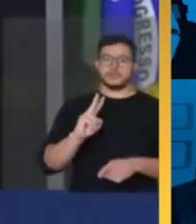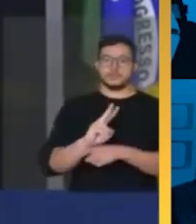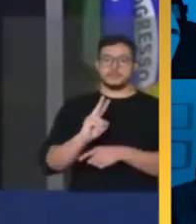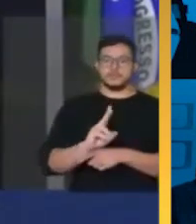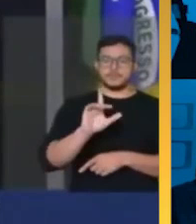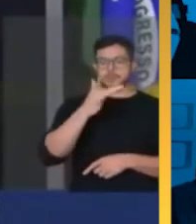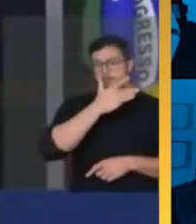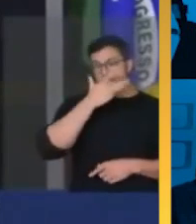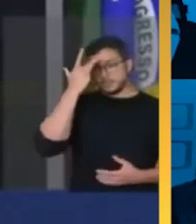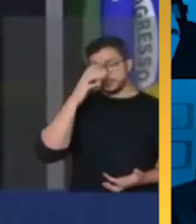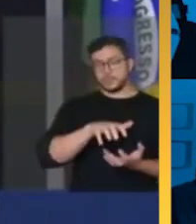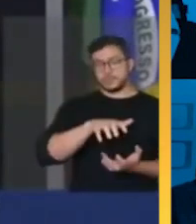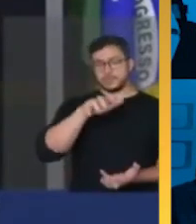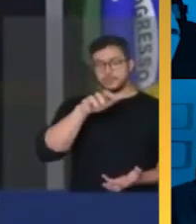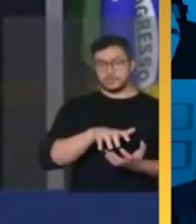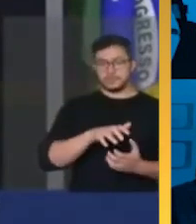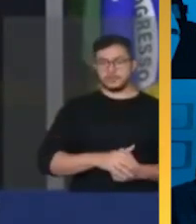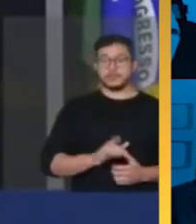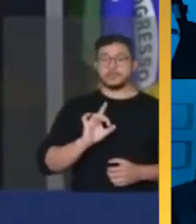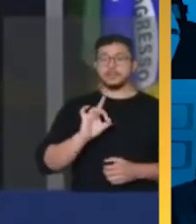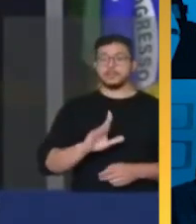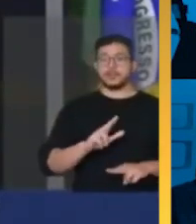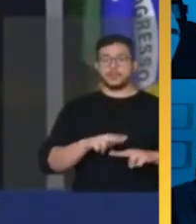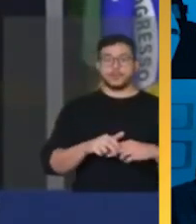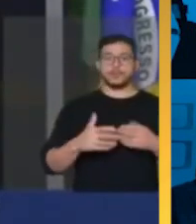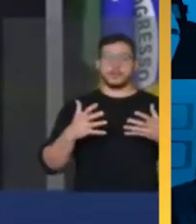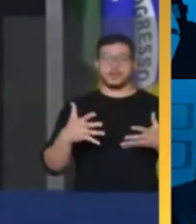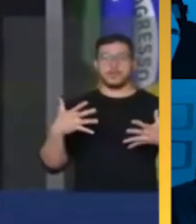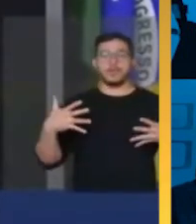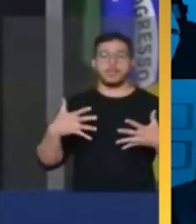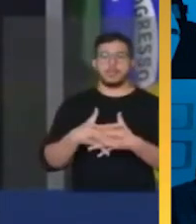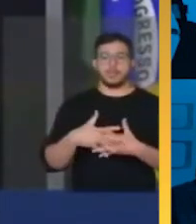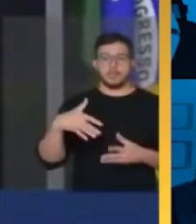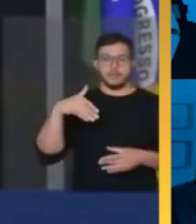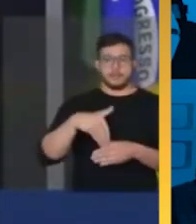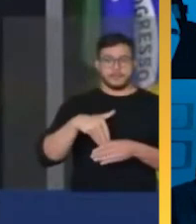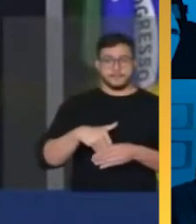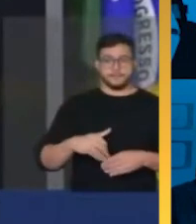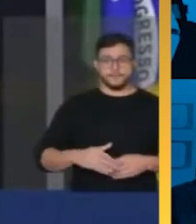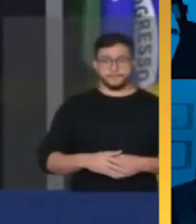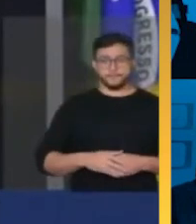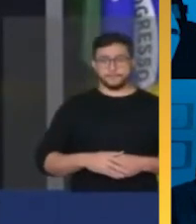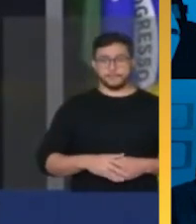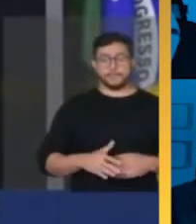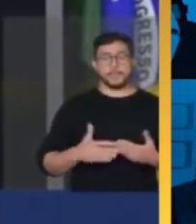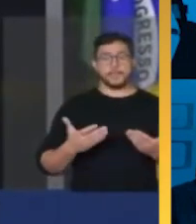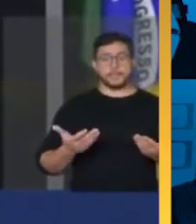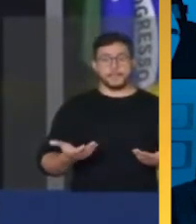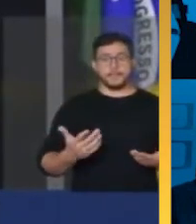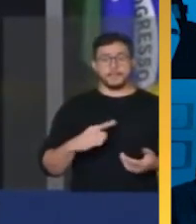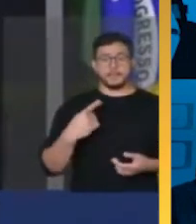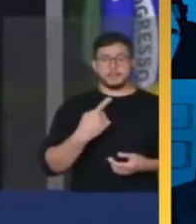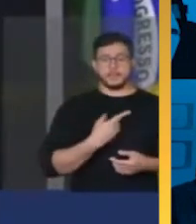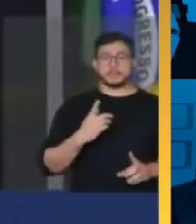Direito da Pessoa Idosa. Isso unicamente para frustrar a votação. Para nossa surpresa e